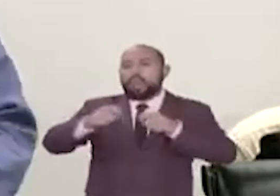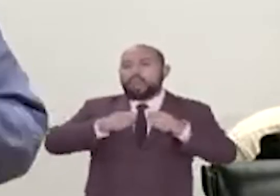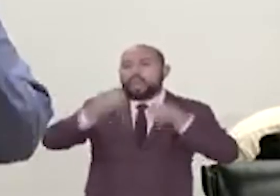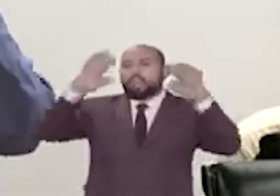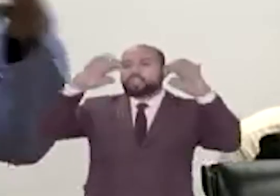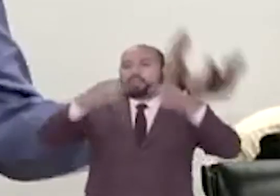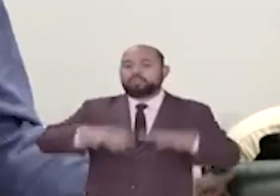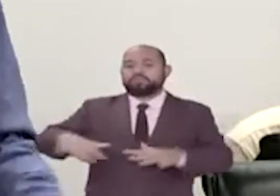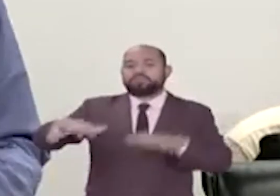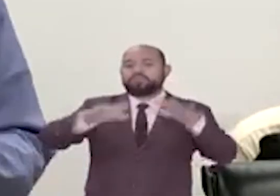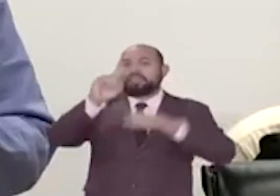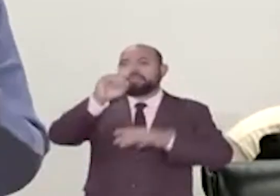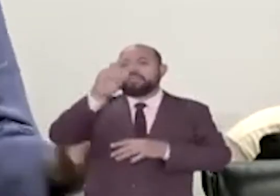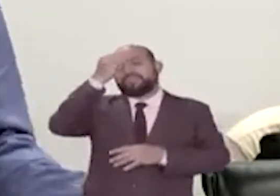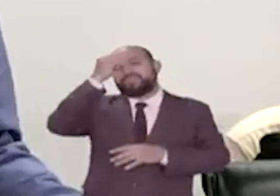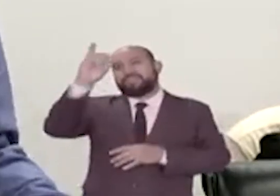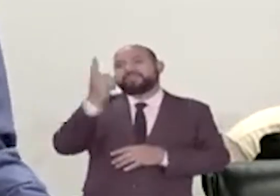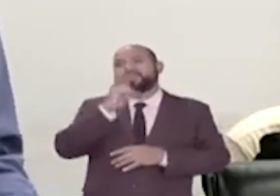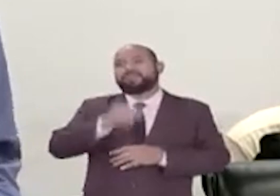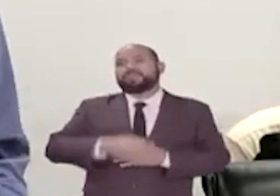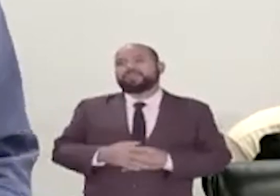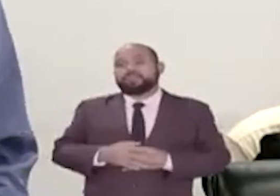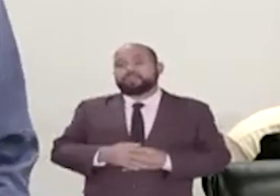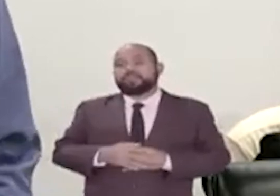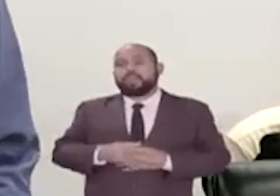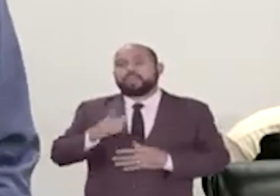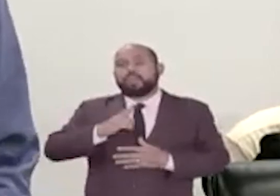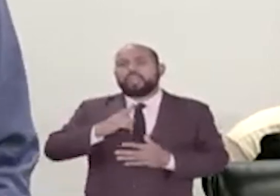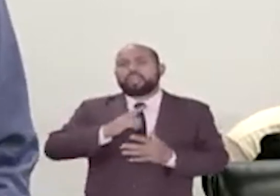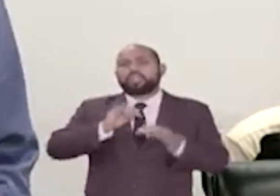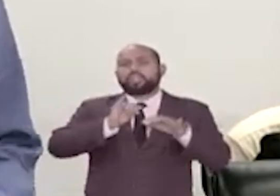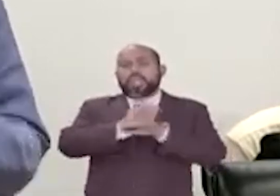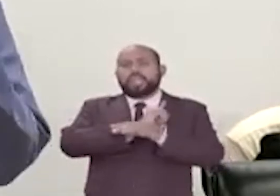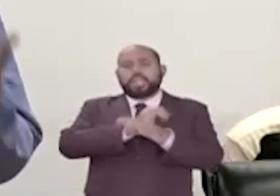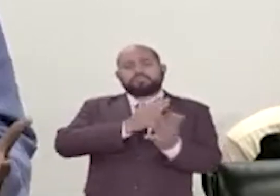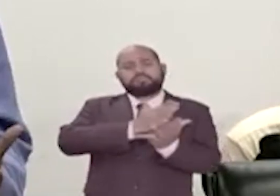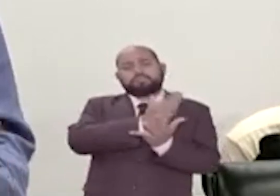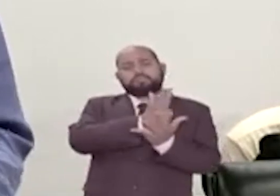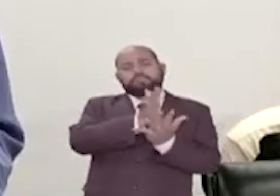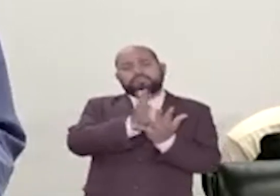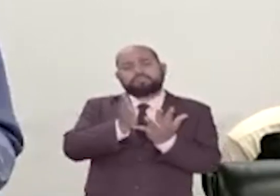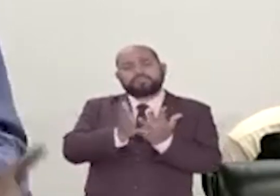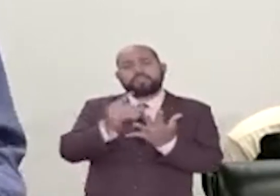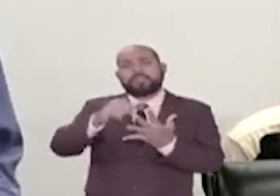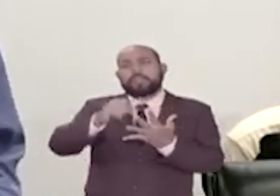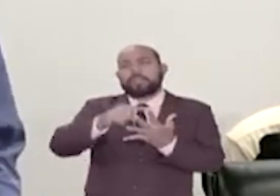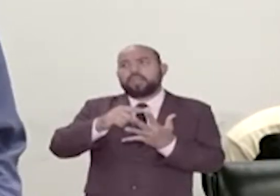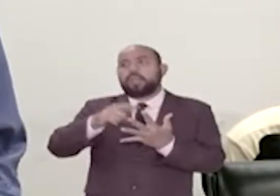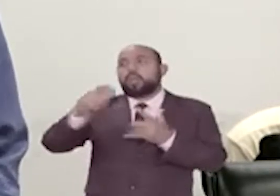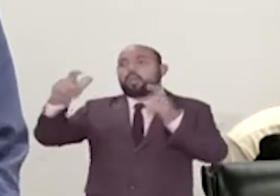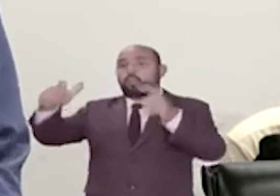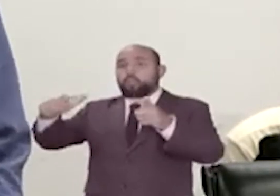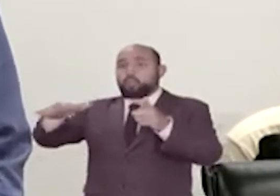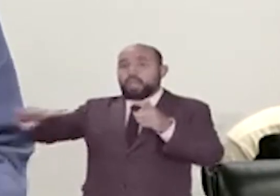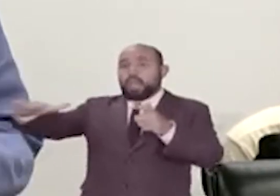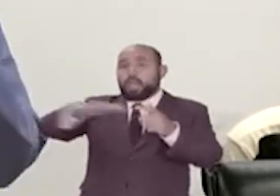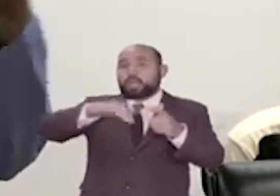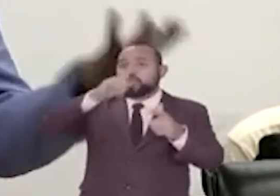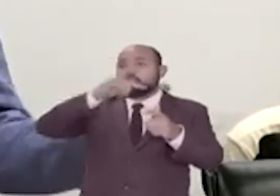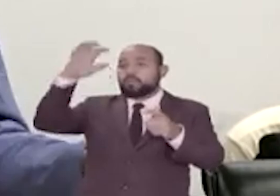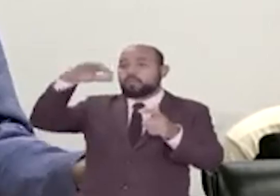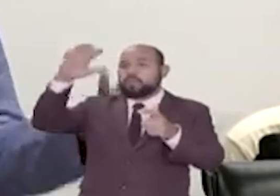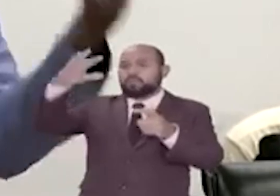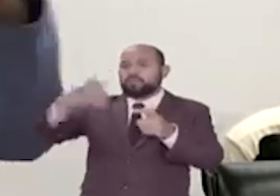E aí, entre várias medidas que o projeto traz, é o incentivo de áreas permeáveis, né? Por exemplo,